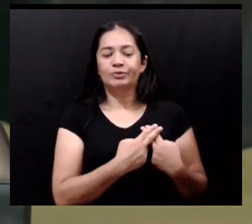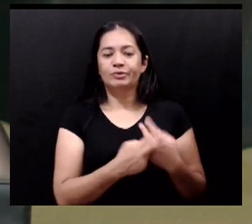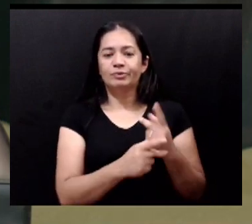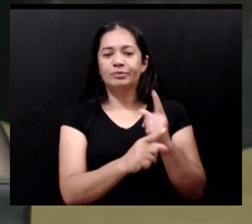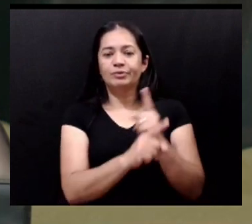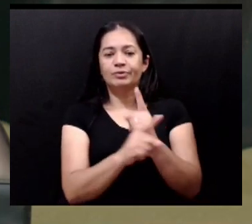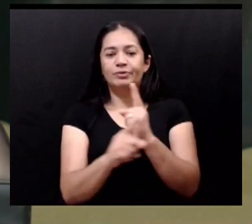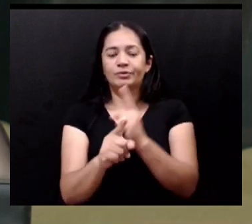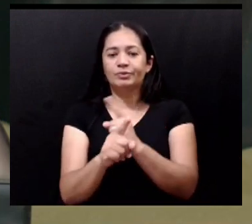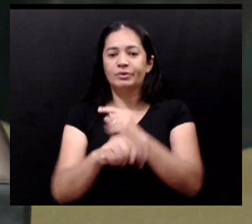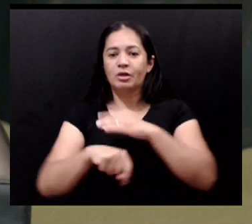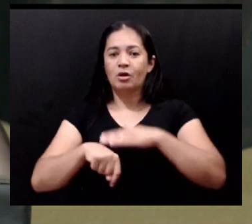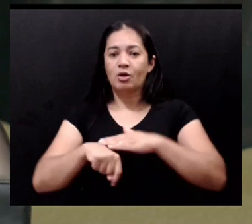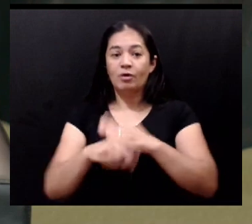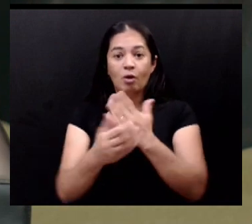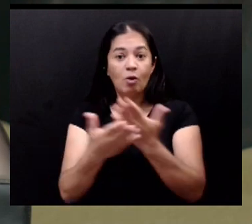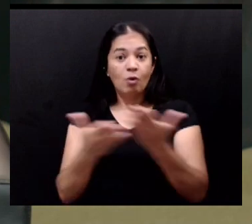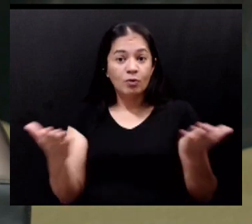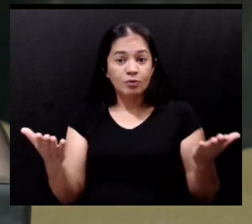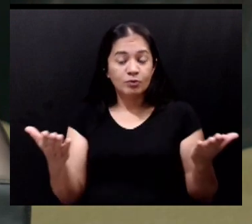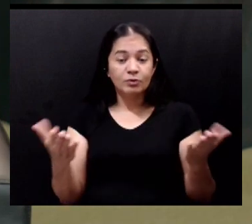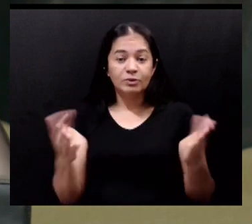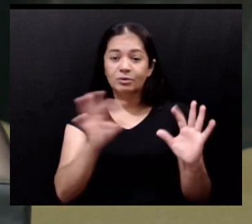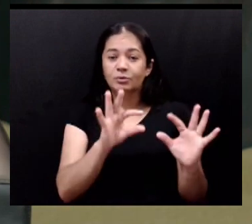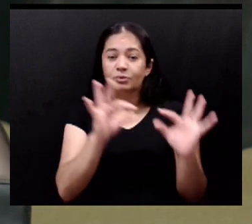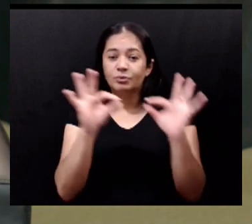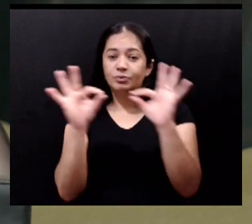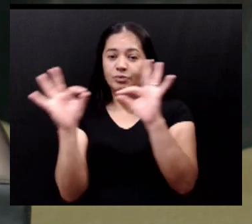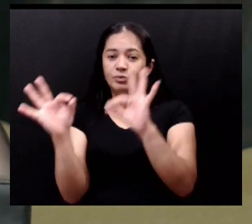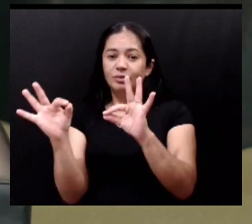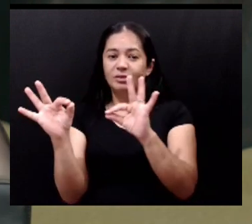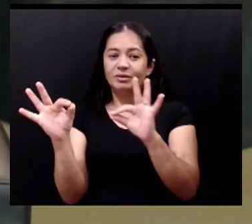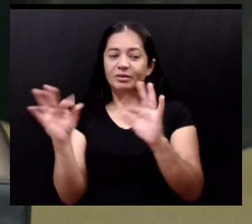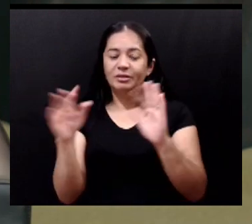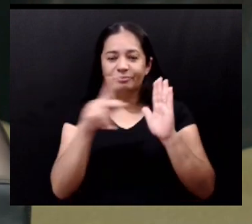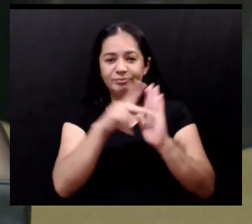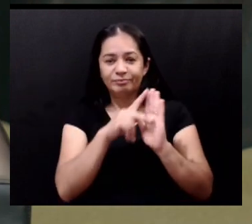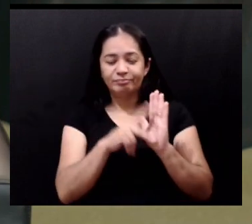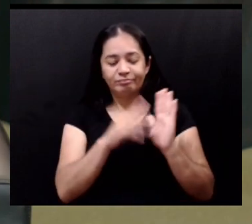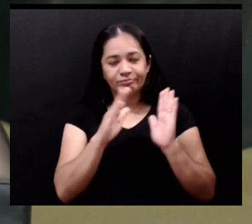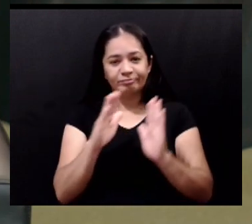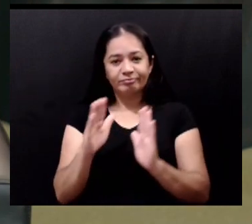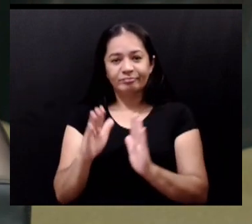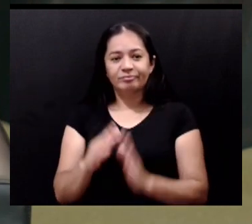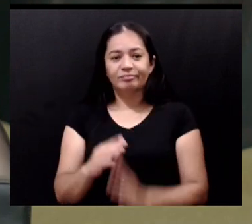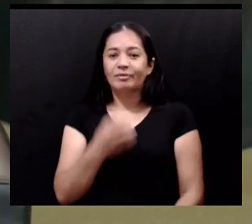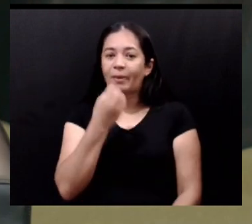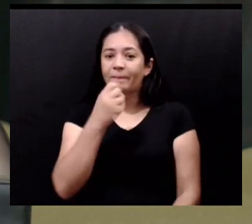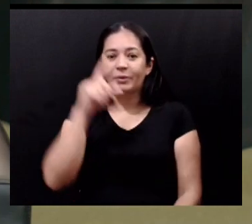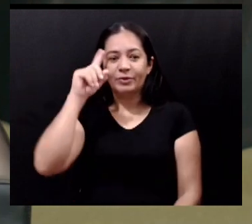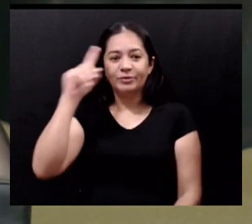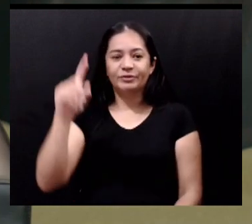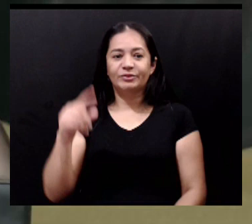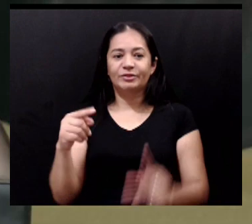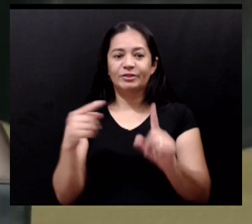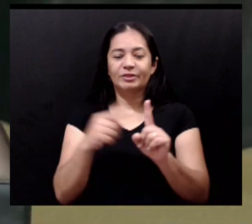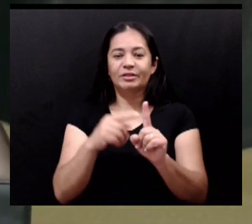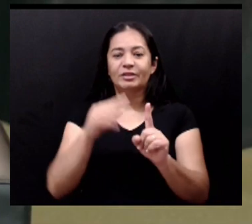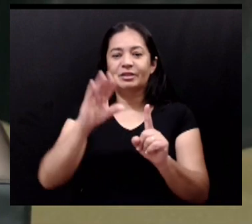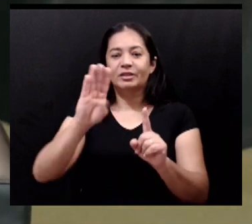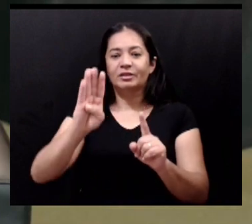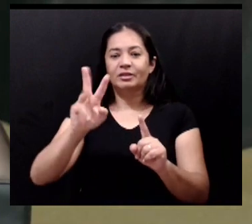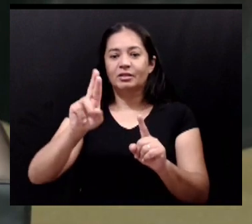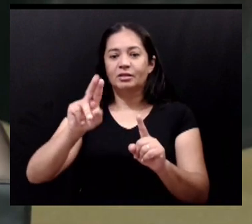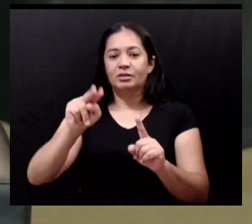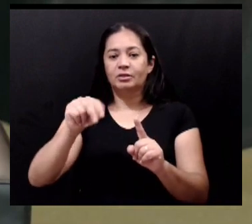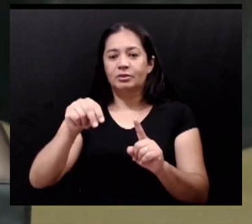você também, que está aí do outro lado, acompanhando a nossa programação. Muito bom dia aí para o Bruno, da Vila Marieta. Ele diz: perder a minha